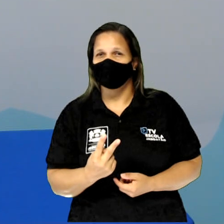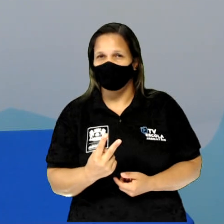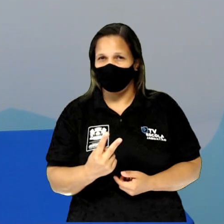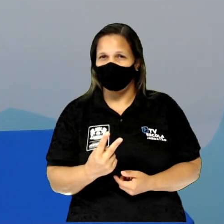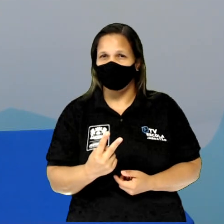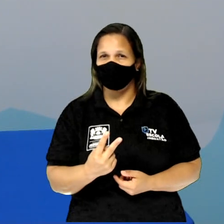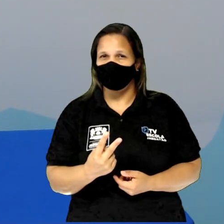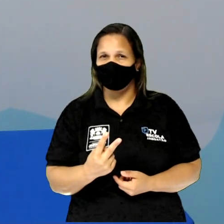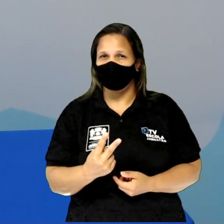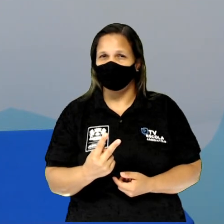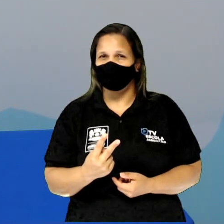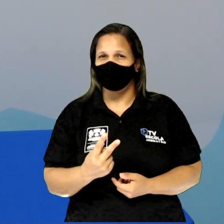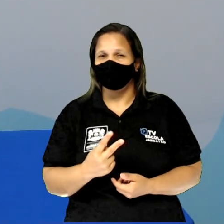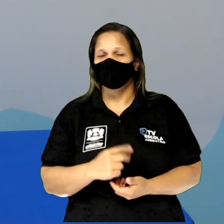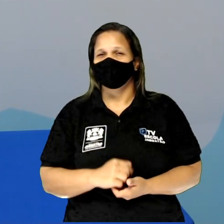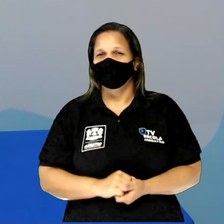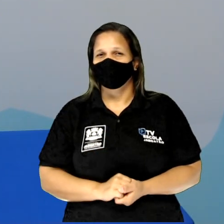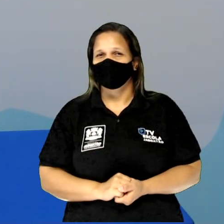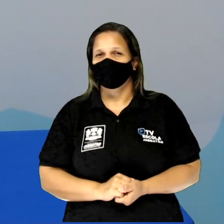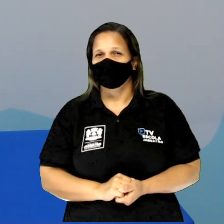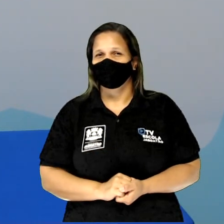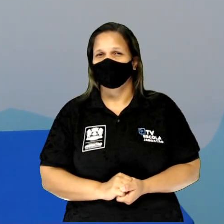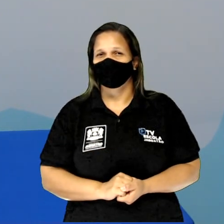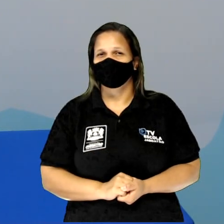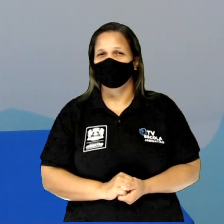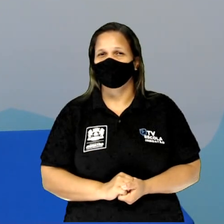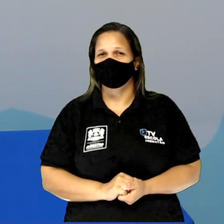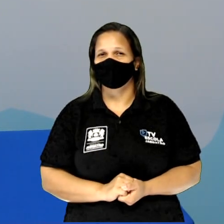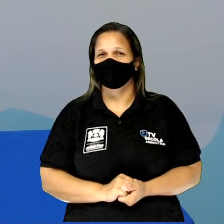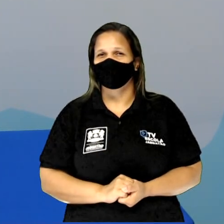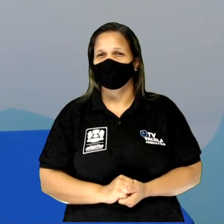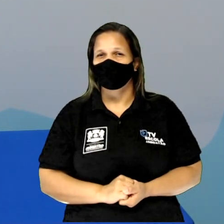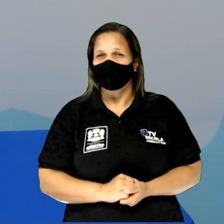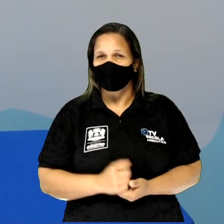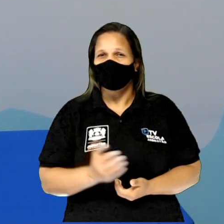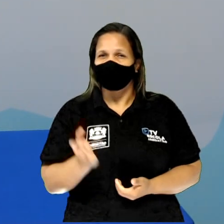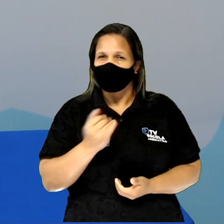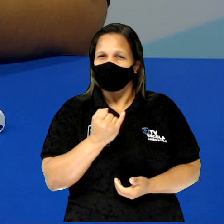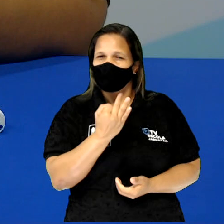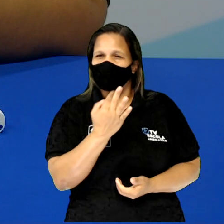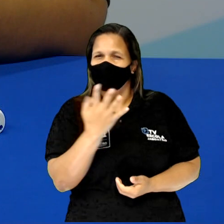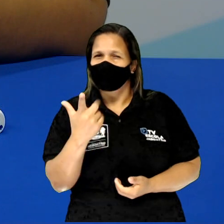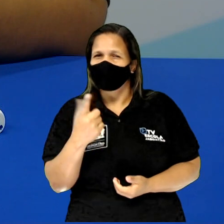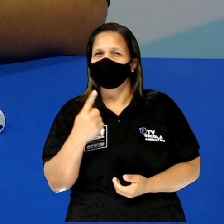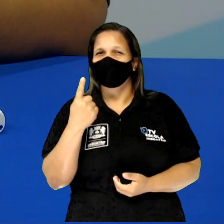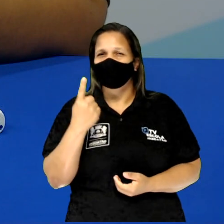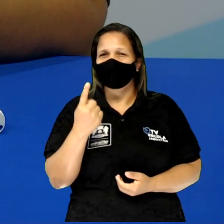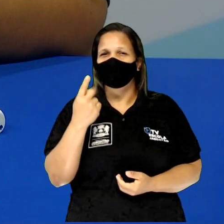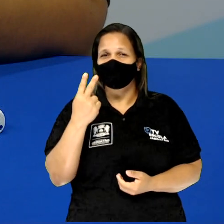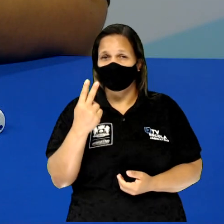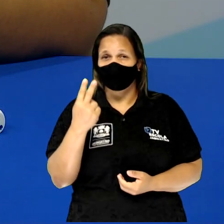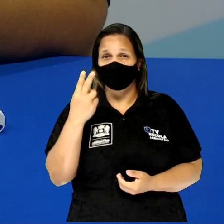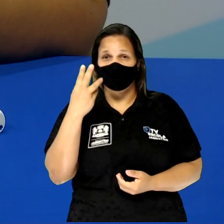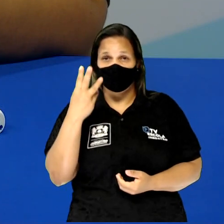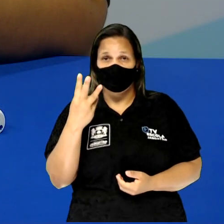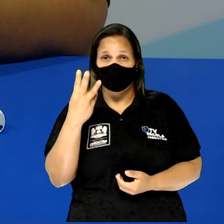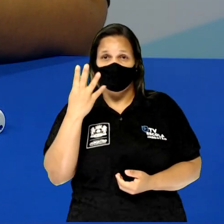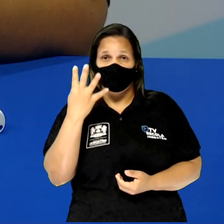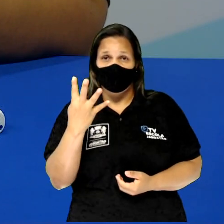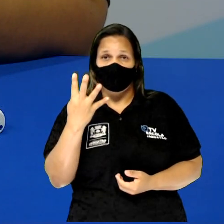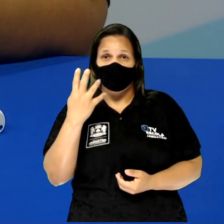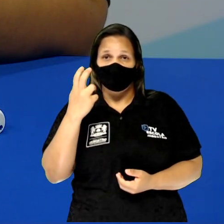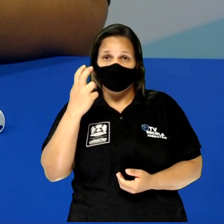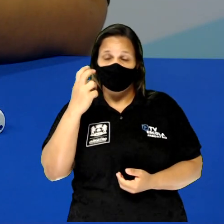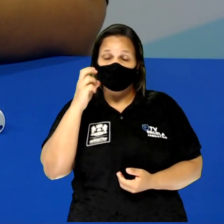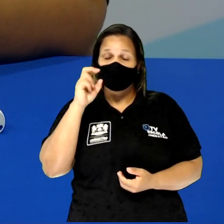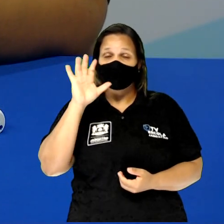quarta olha só vamos contar um dois três quatro cinco seis